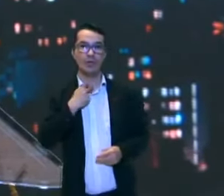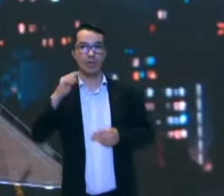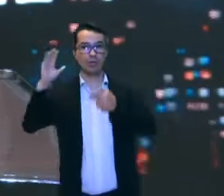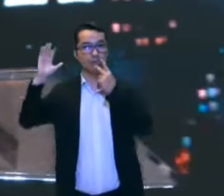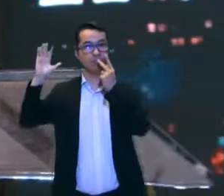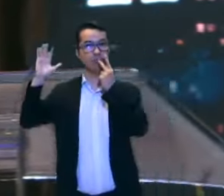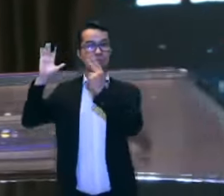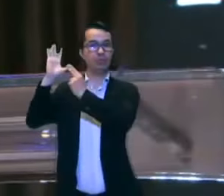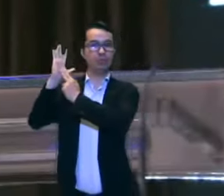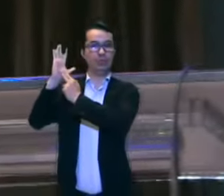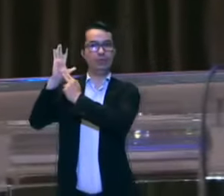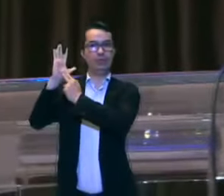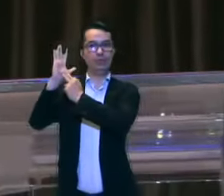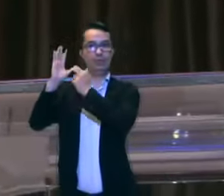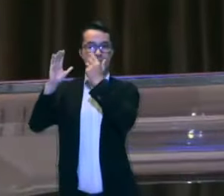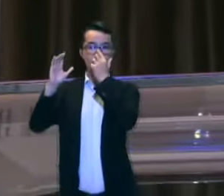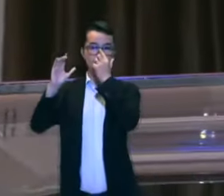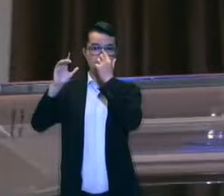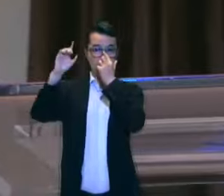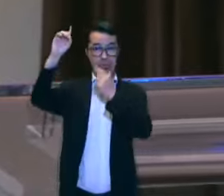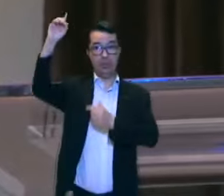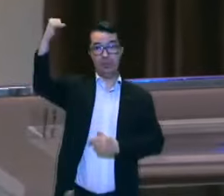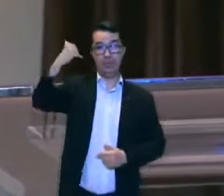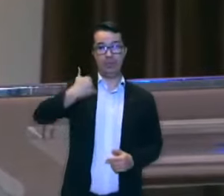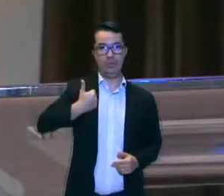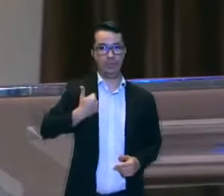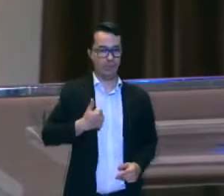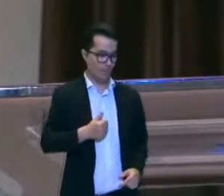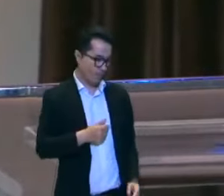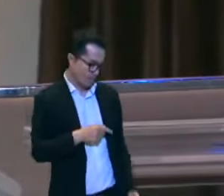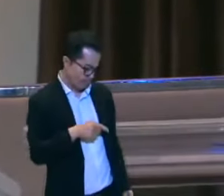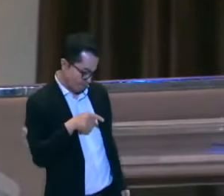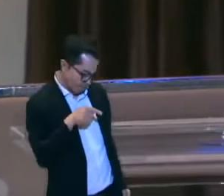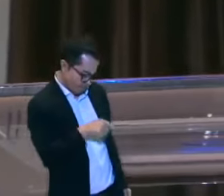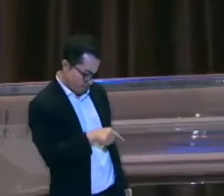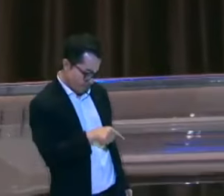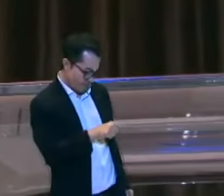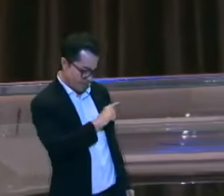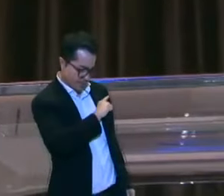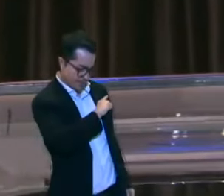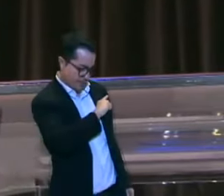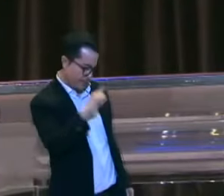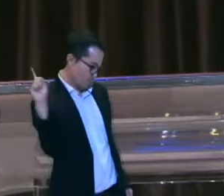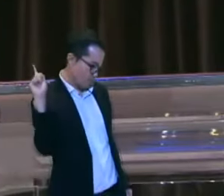E aí Deus falou para mim: você não.